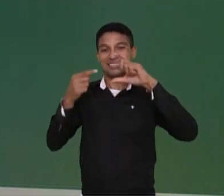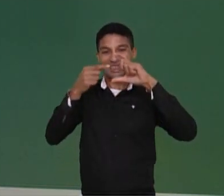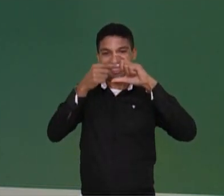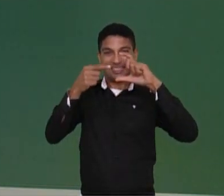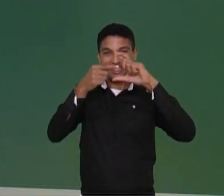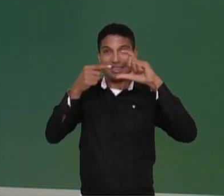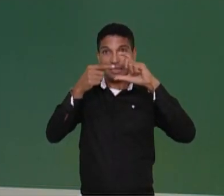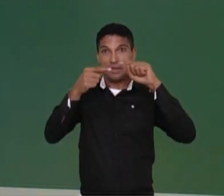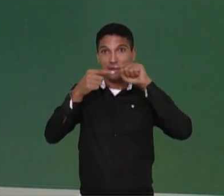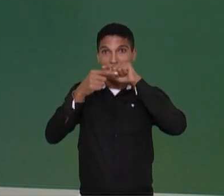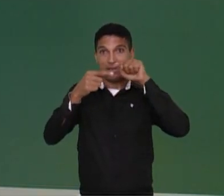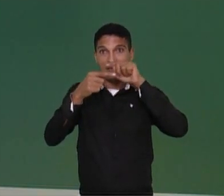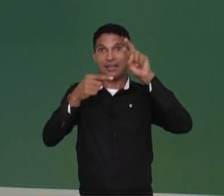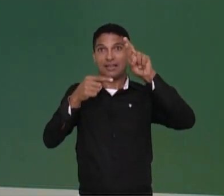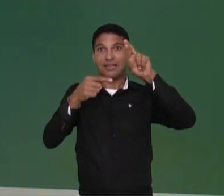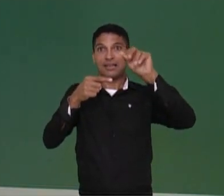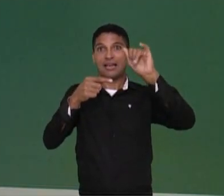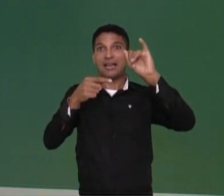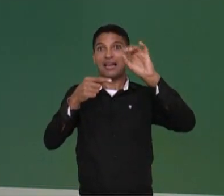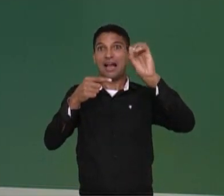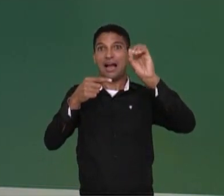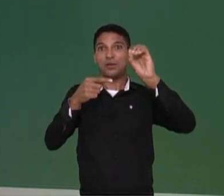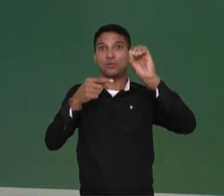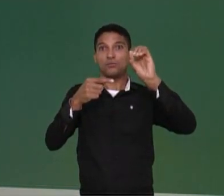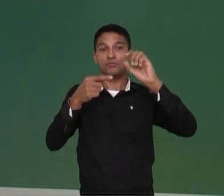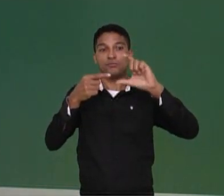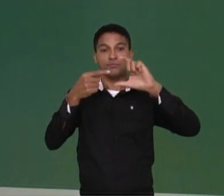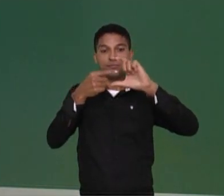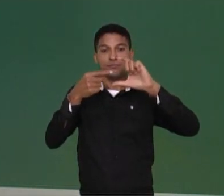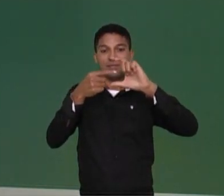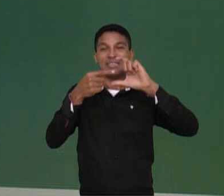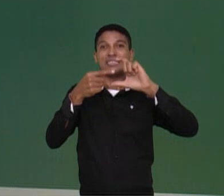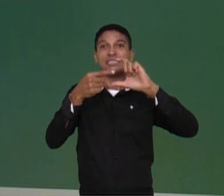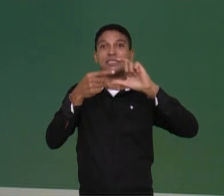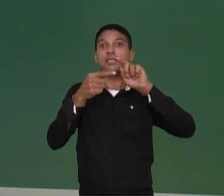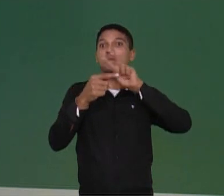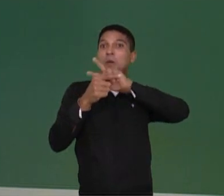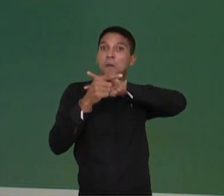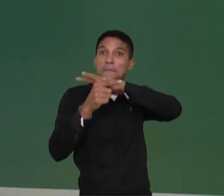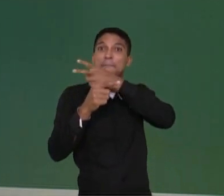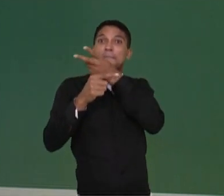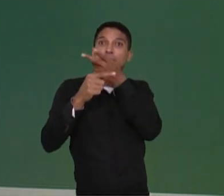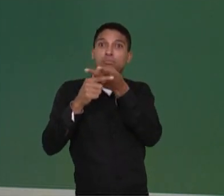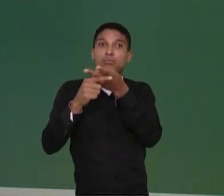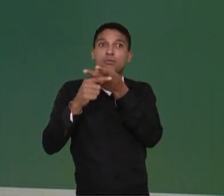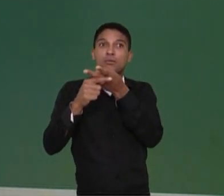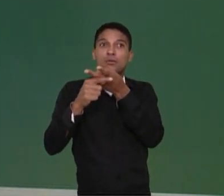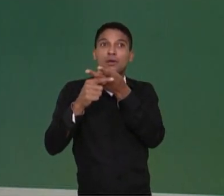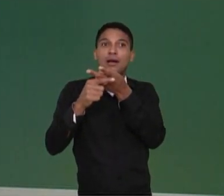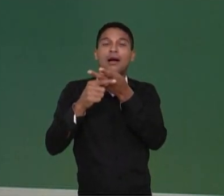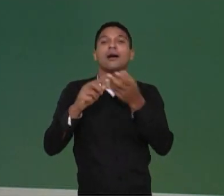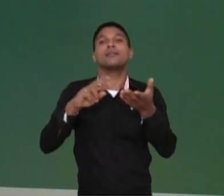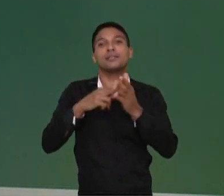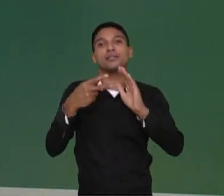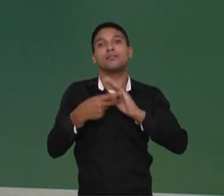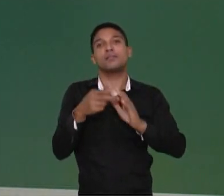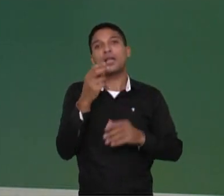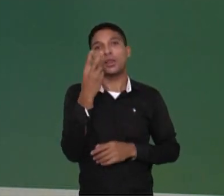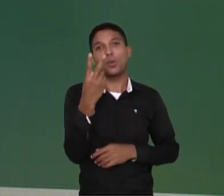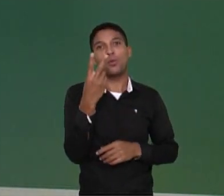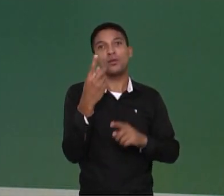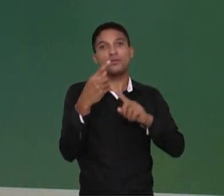tá bom? Então, comprimento dividido pelo diâmetro é a mesma coisa que comprimento dividido por 2 vezes o